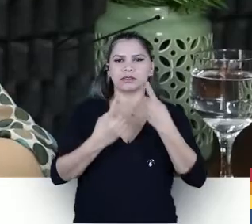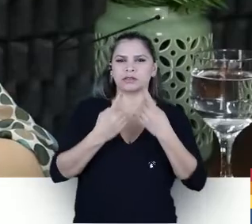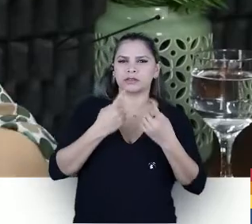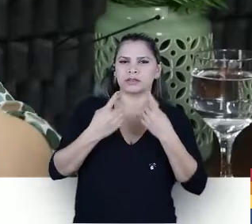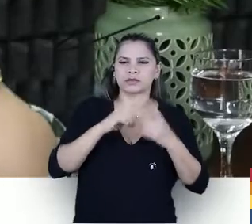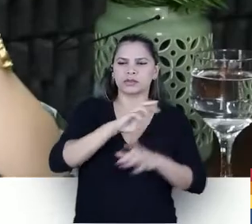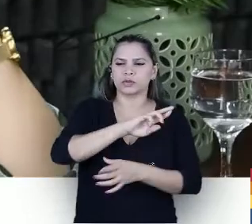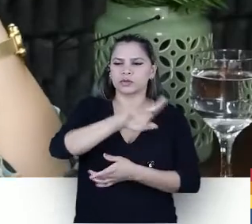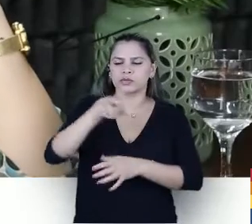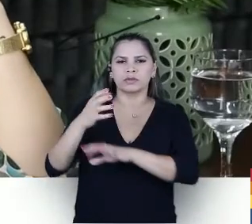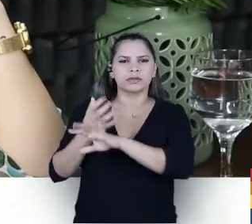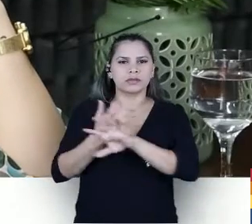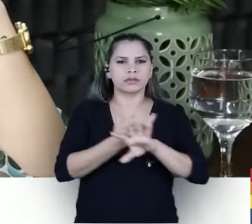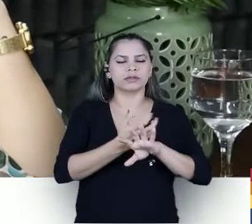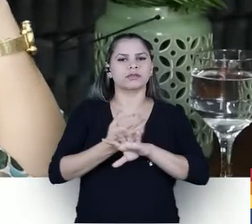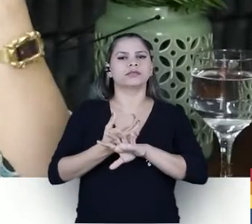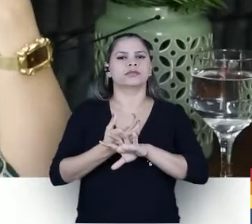né?